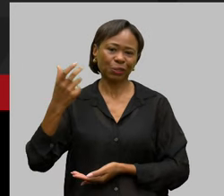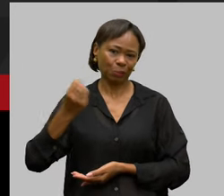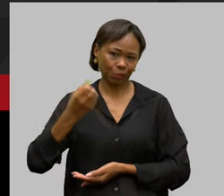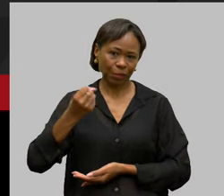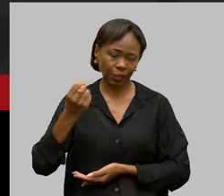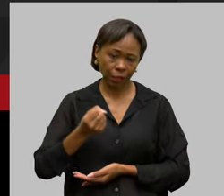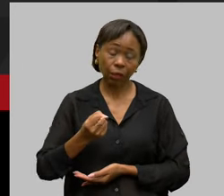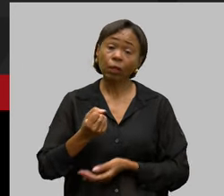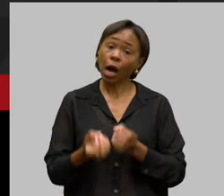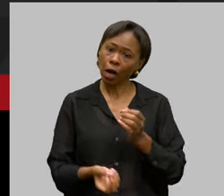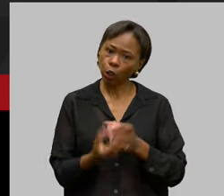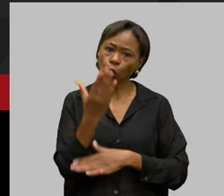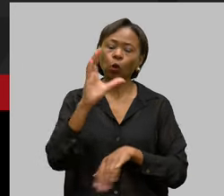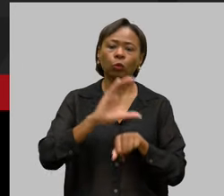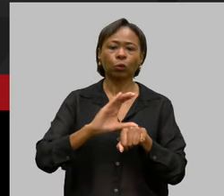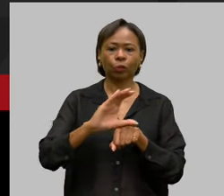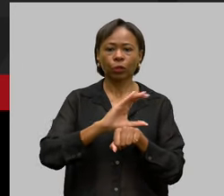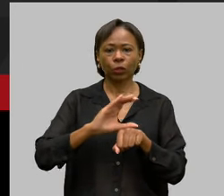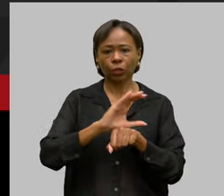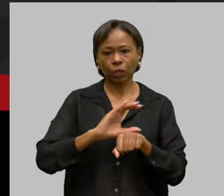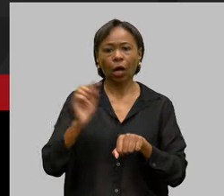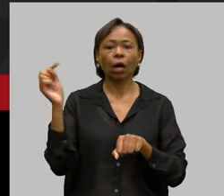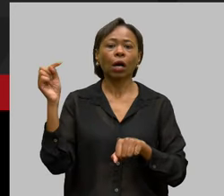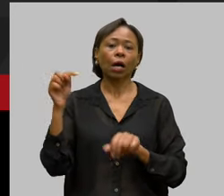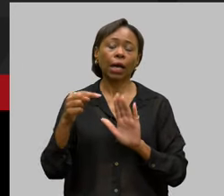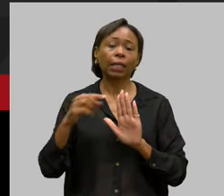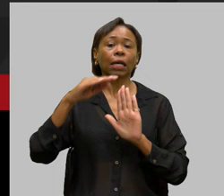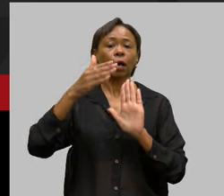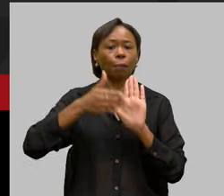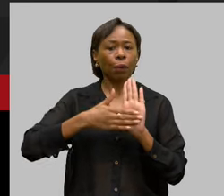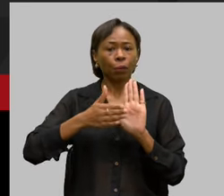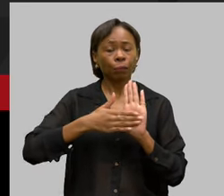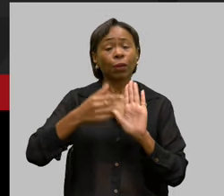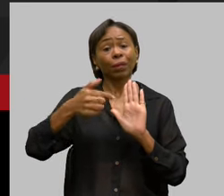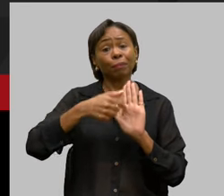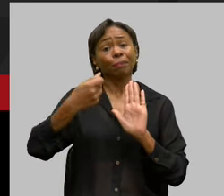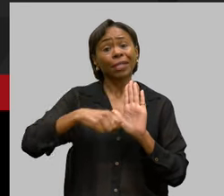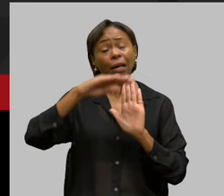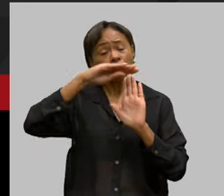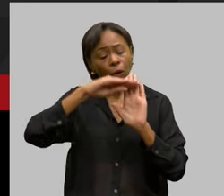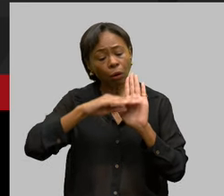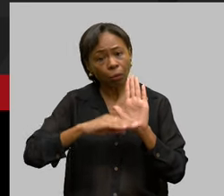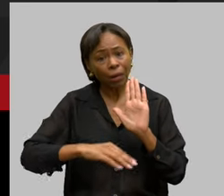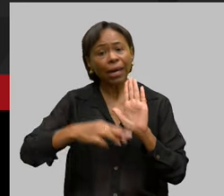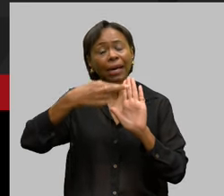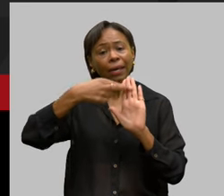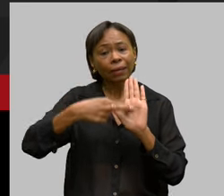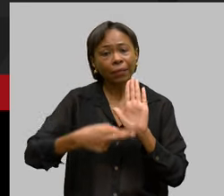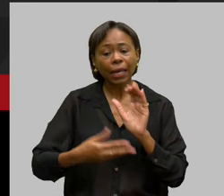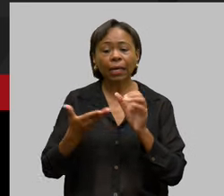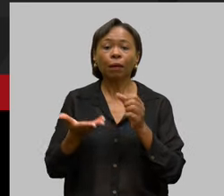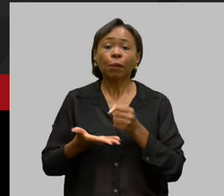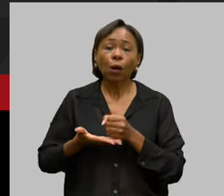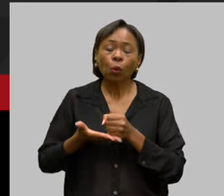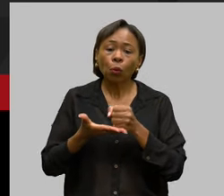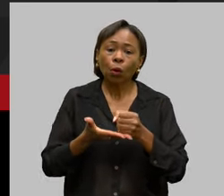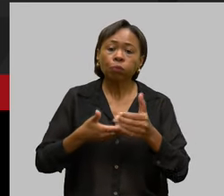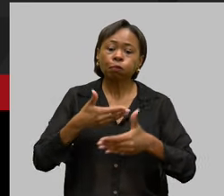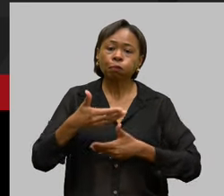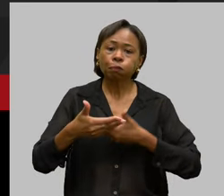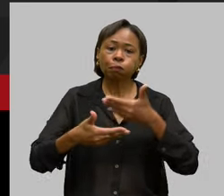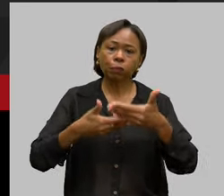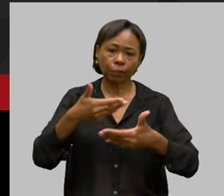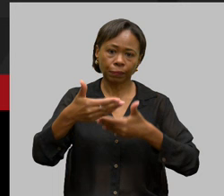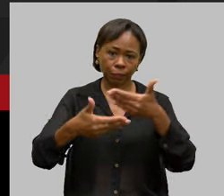Constitucional a necessidade que esses regimes tinham de observar eh critérios de sustentabilidade em longo prazo e